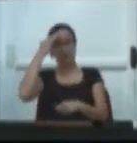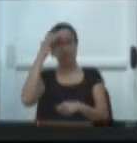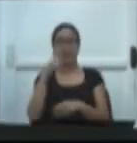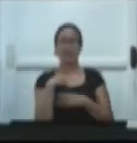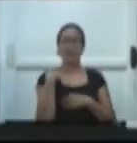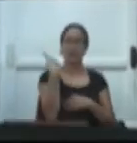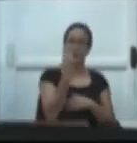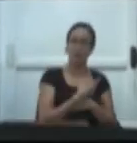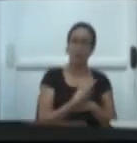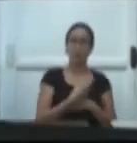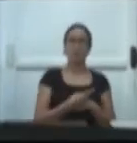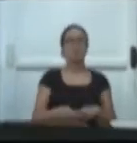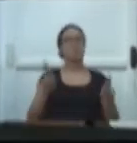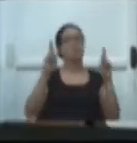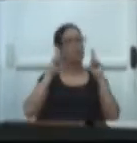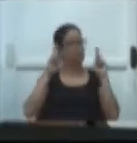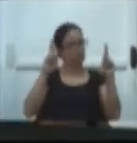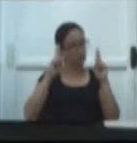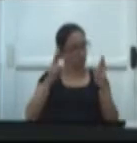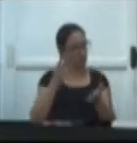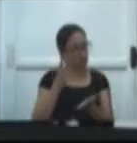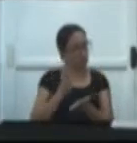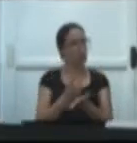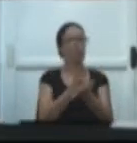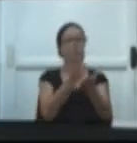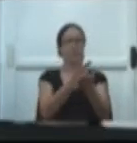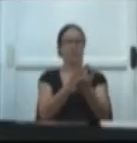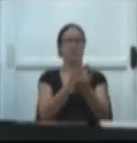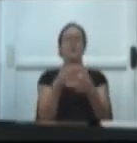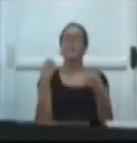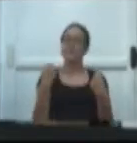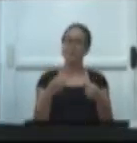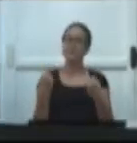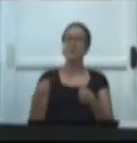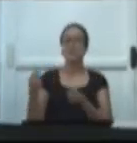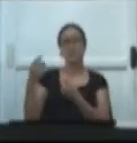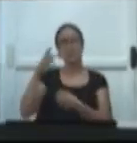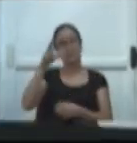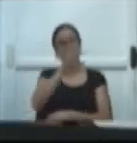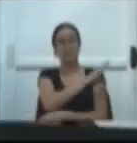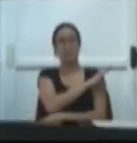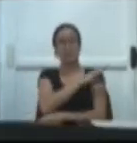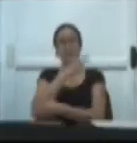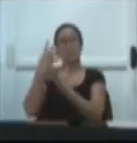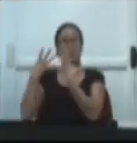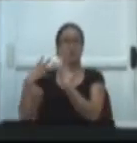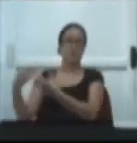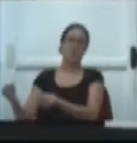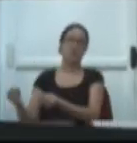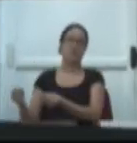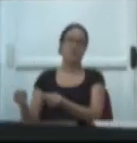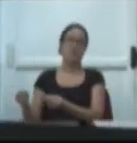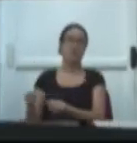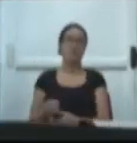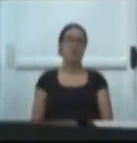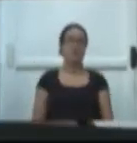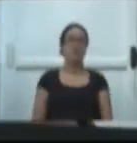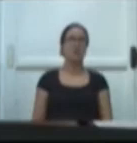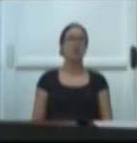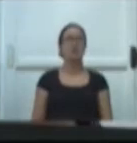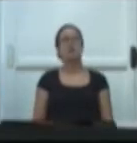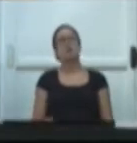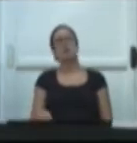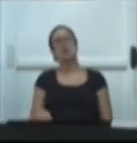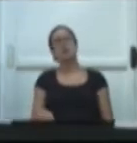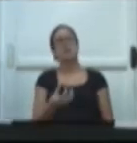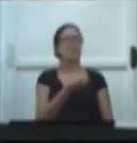não conquistar um acordo. Nós aceitamos que o governo mude a reunião de amanhã, porque a gente sabe tudo que está acontecendo em Limeira. Sexta-feira tem